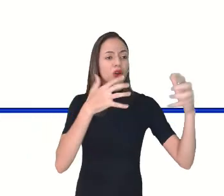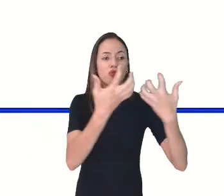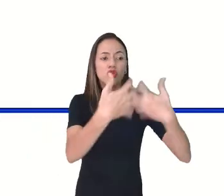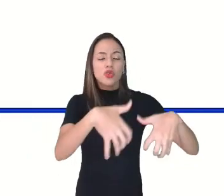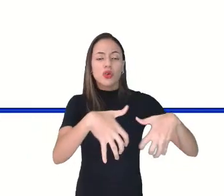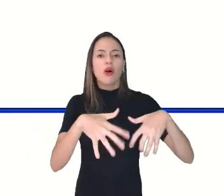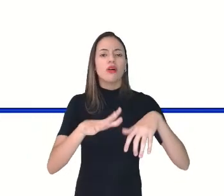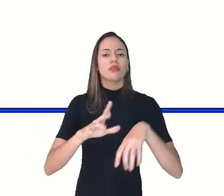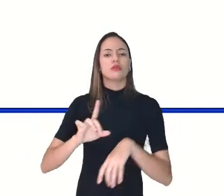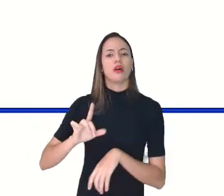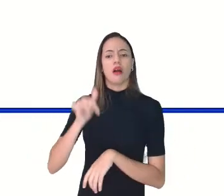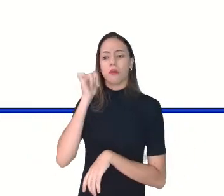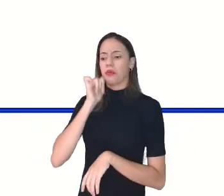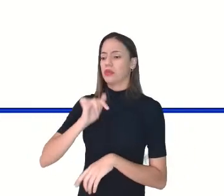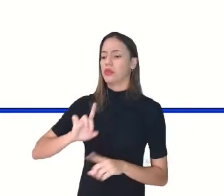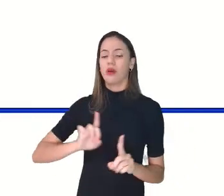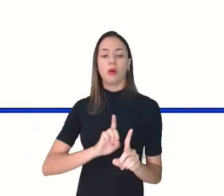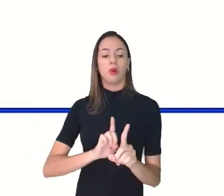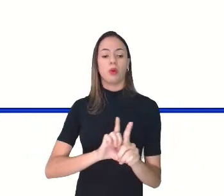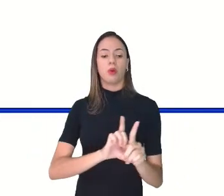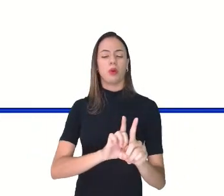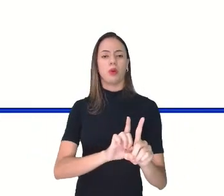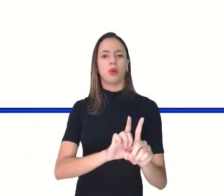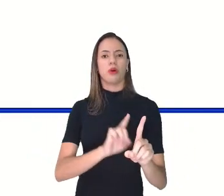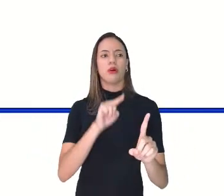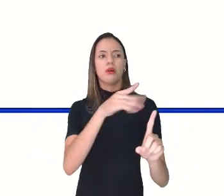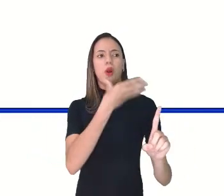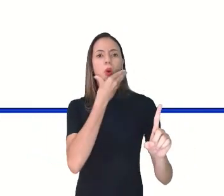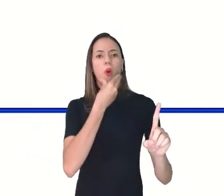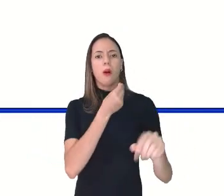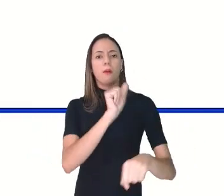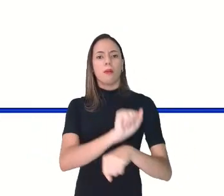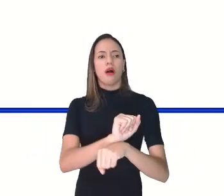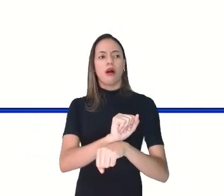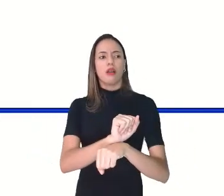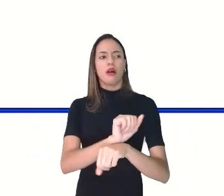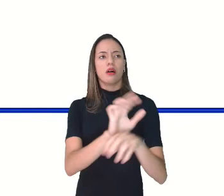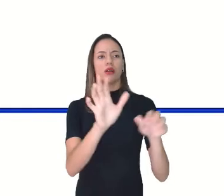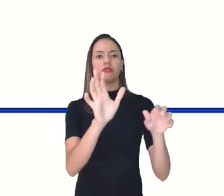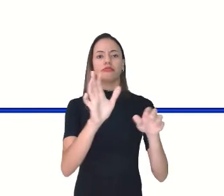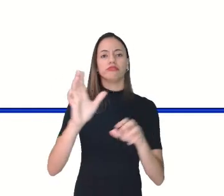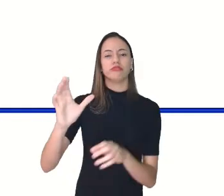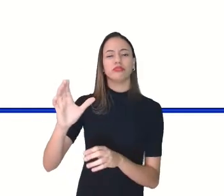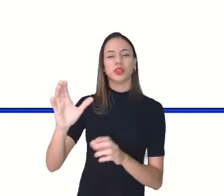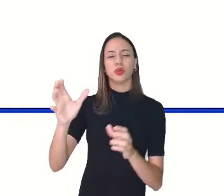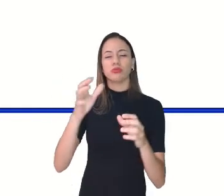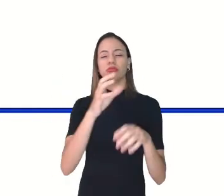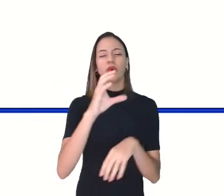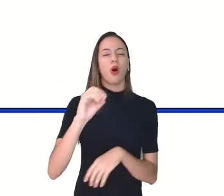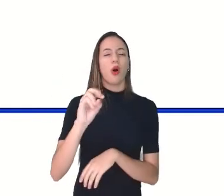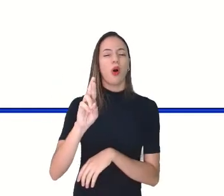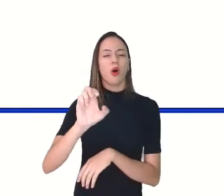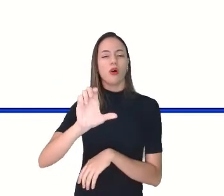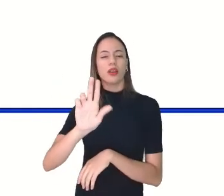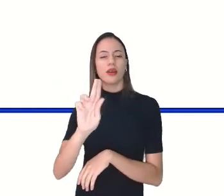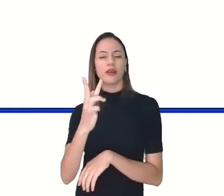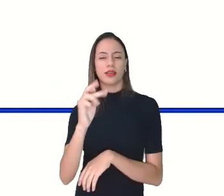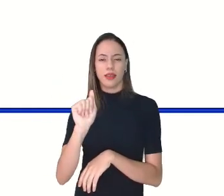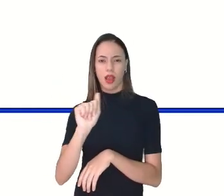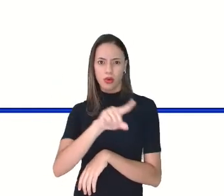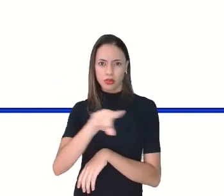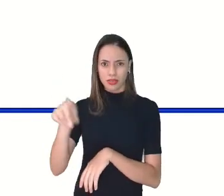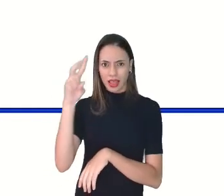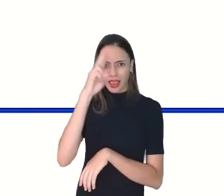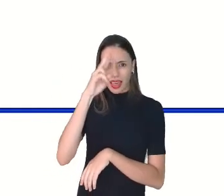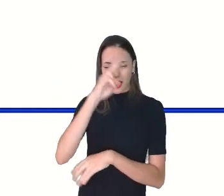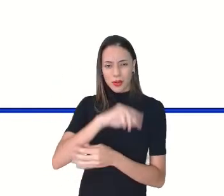ruas e Mafalda seguindo ele. Até que ele para na frente de um orelhão. Lembra, gente, orelhão? Eu